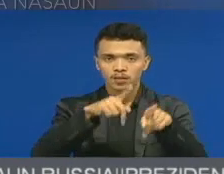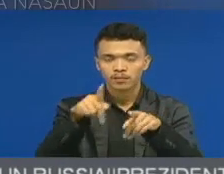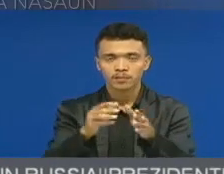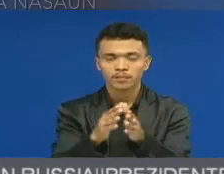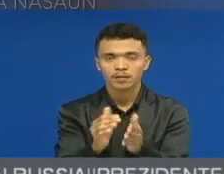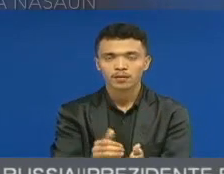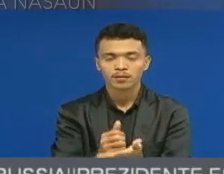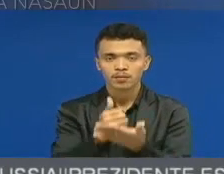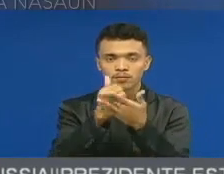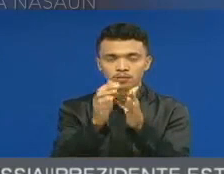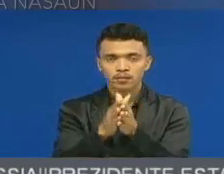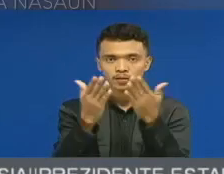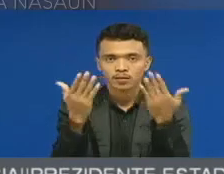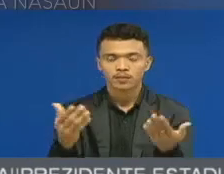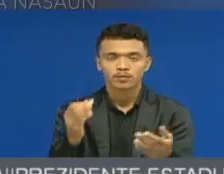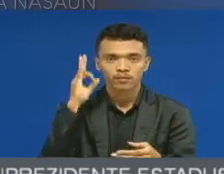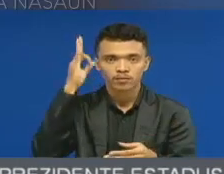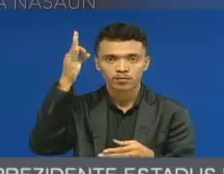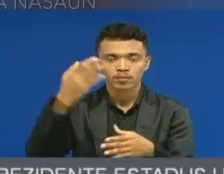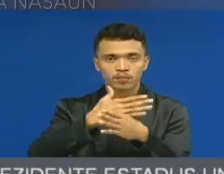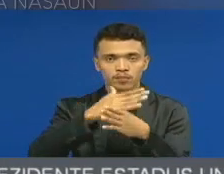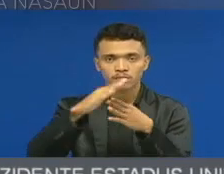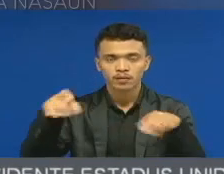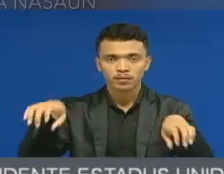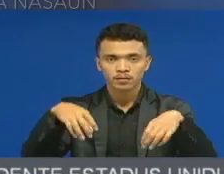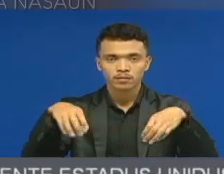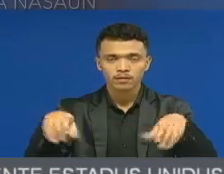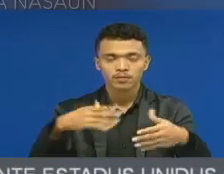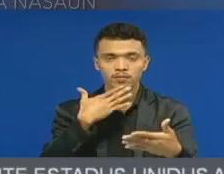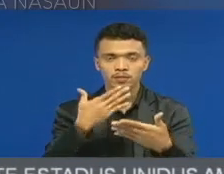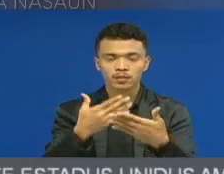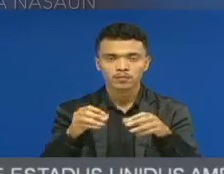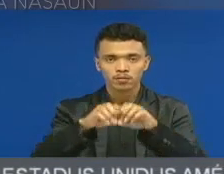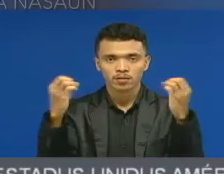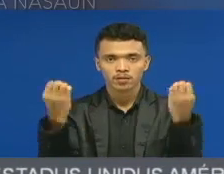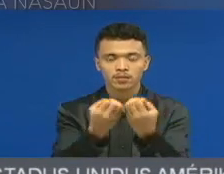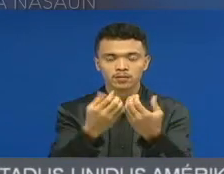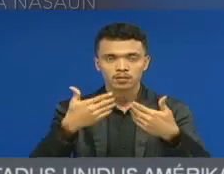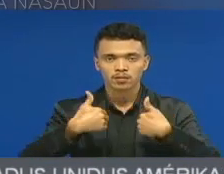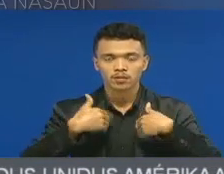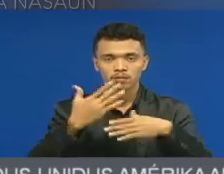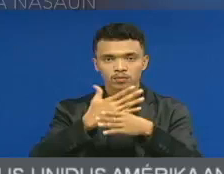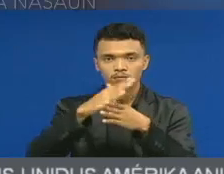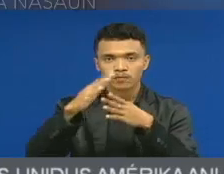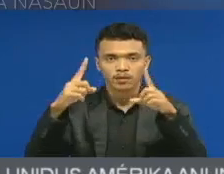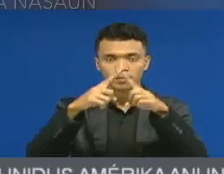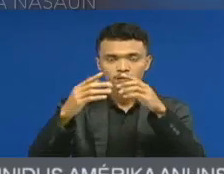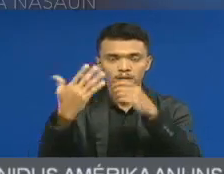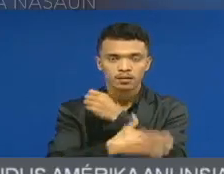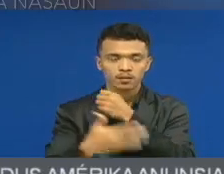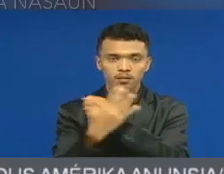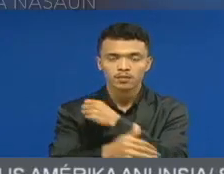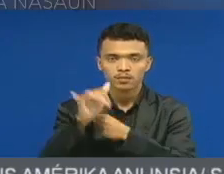futuro, então meita ver expande serviço de agronomia para uma telha, até pela faixa ou nação ser selo, e a Ásia,